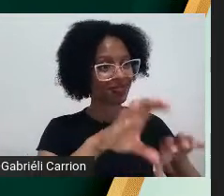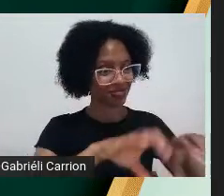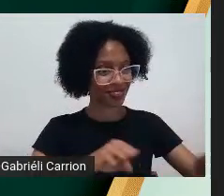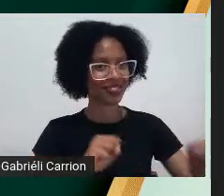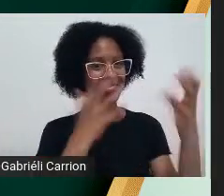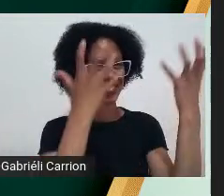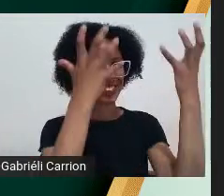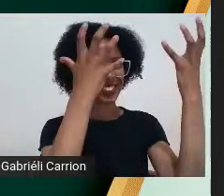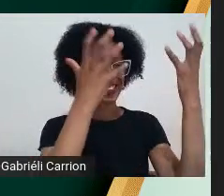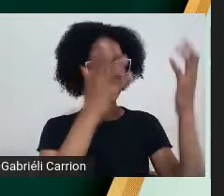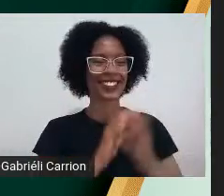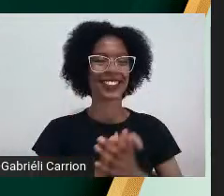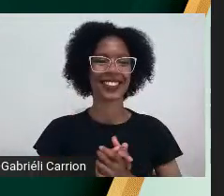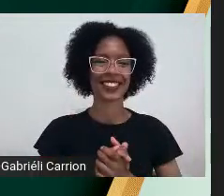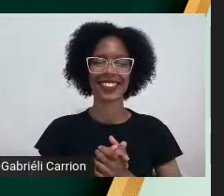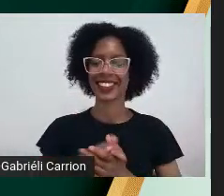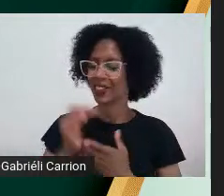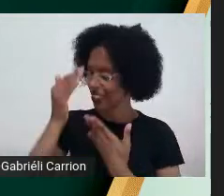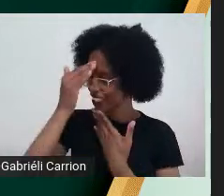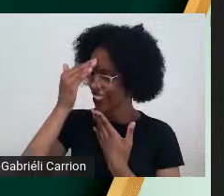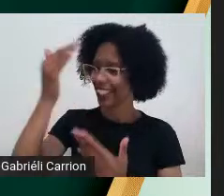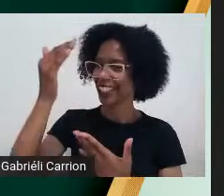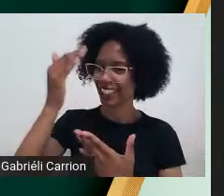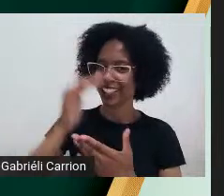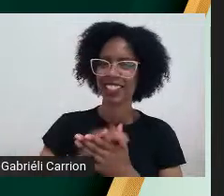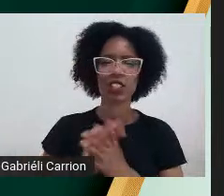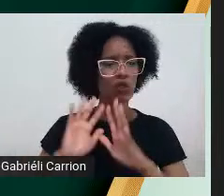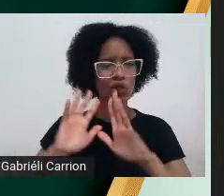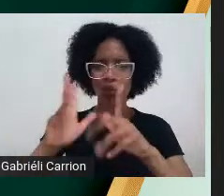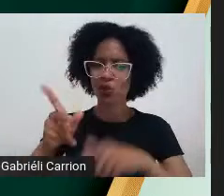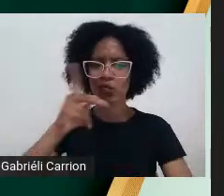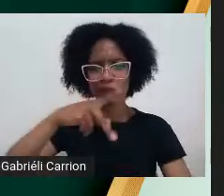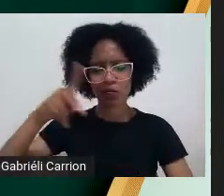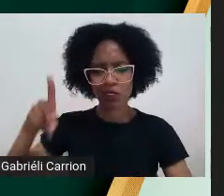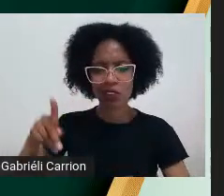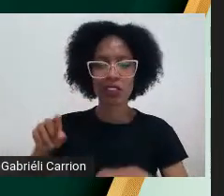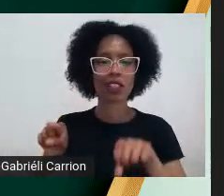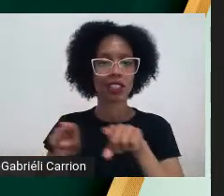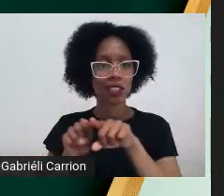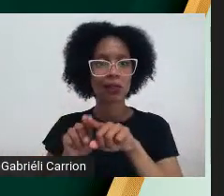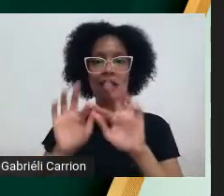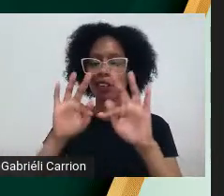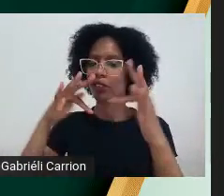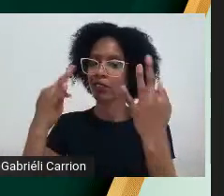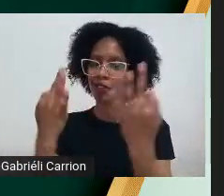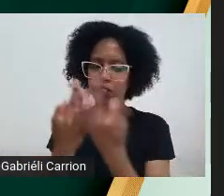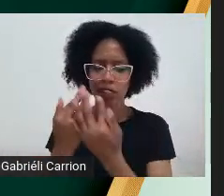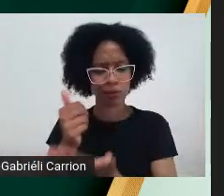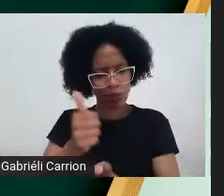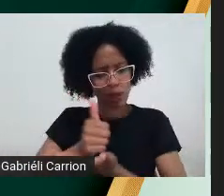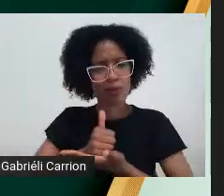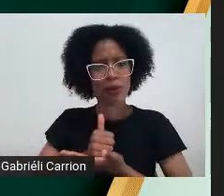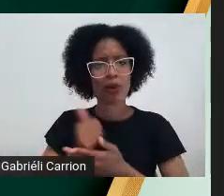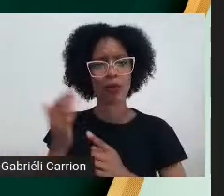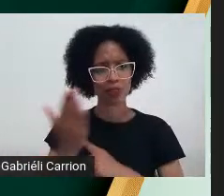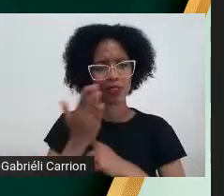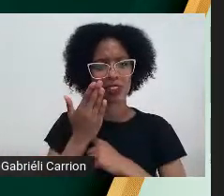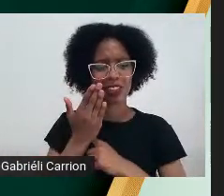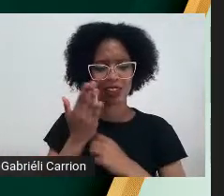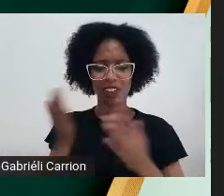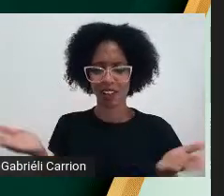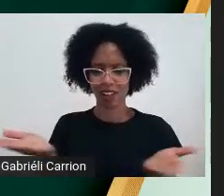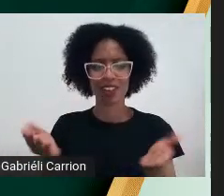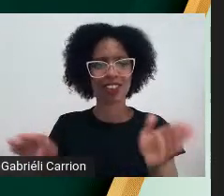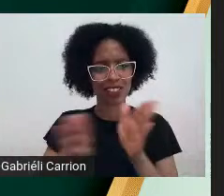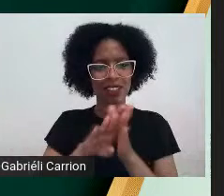Parabéns. Muito obrigado. Muito obrigado a todos os professores e meus familiares aí que contribuíram que esse momento chegasse. Parabéns